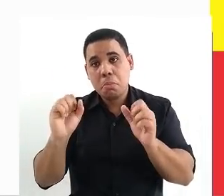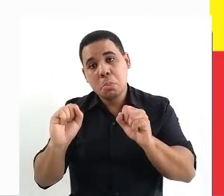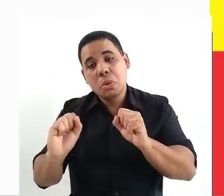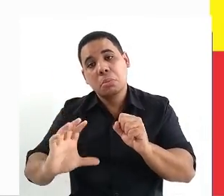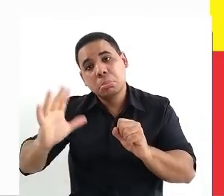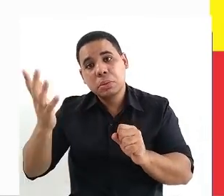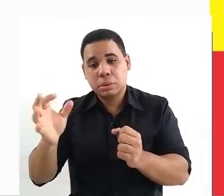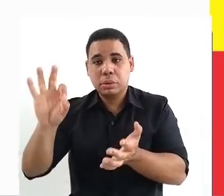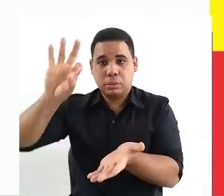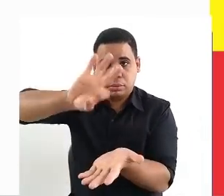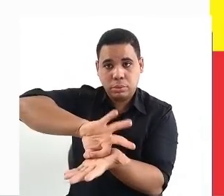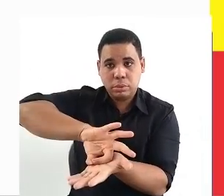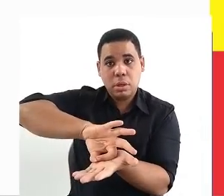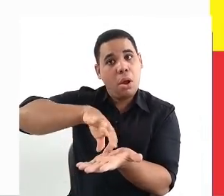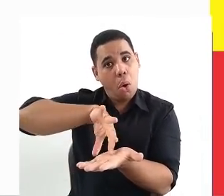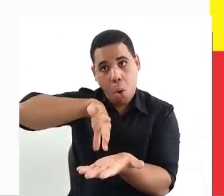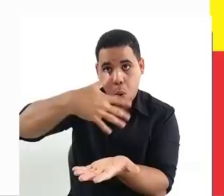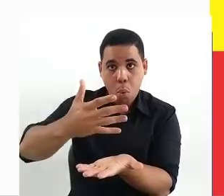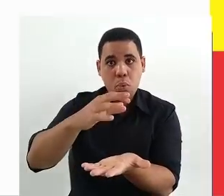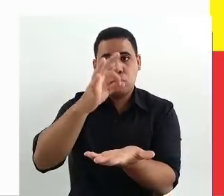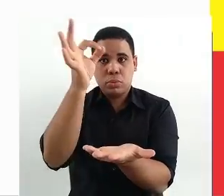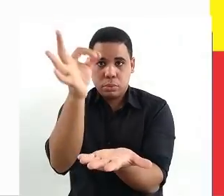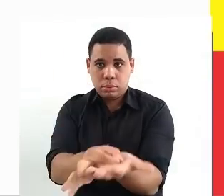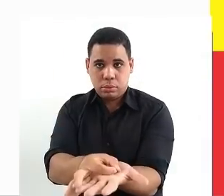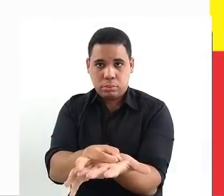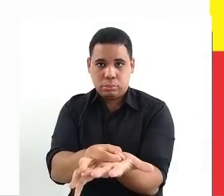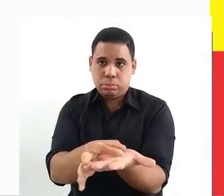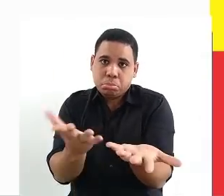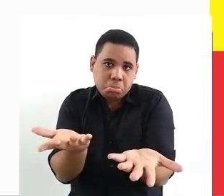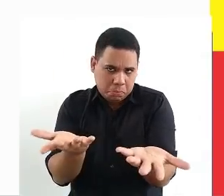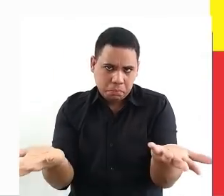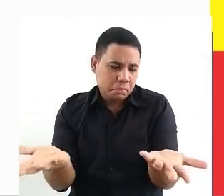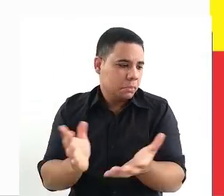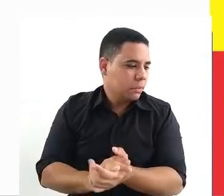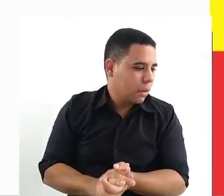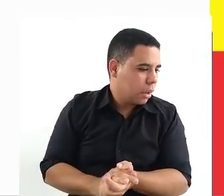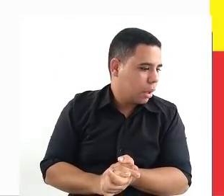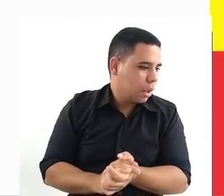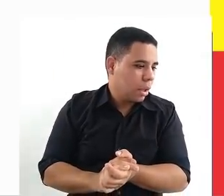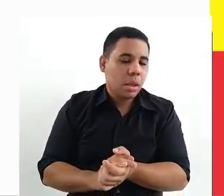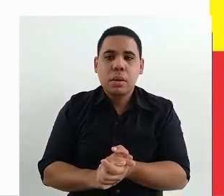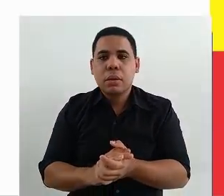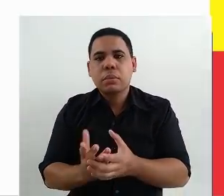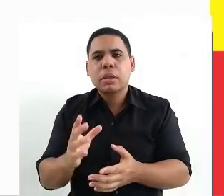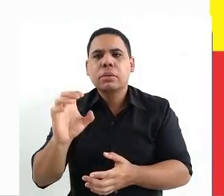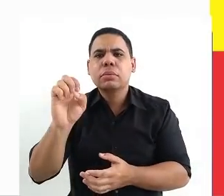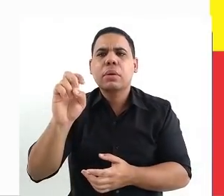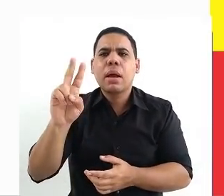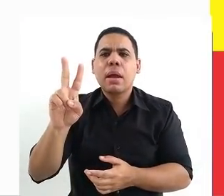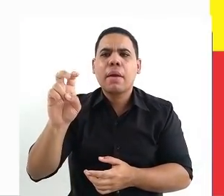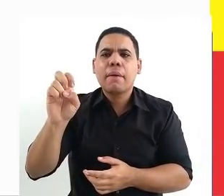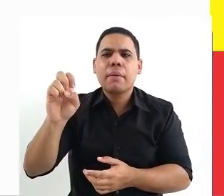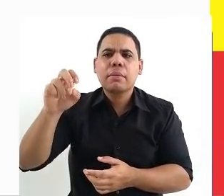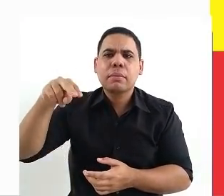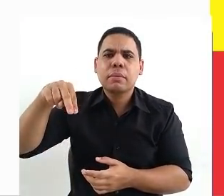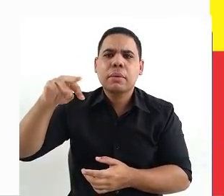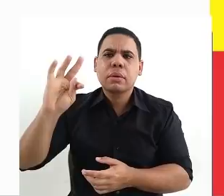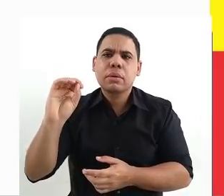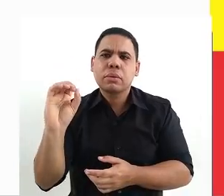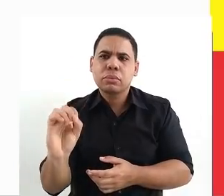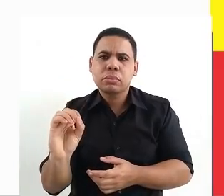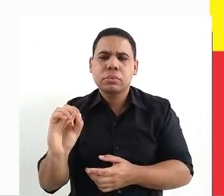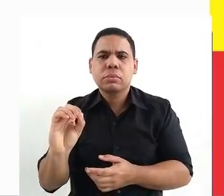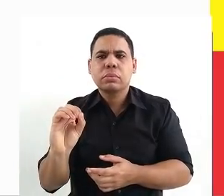de cair cara? Olha, a gente tem uma cara que a gente quer que aconteça, mas a gente tem duas possibilidades, que pode